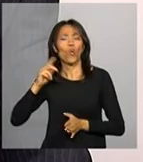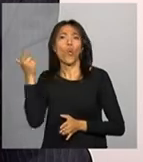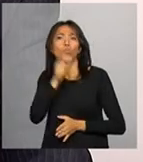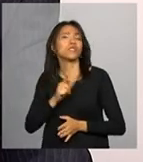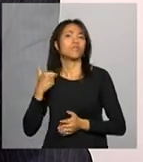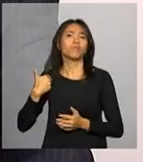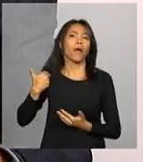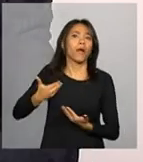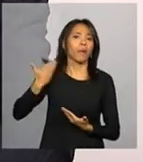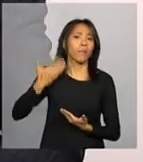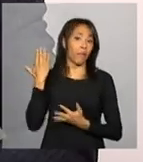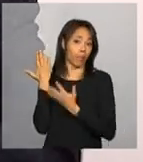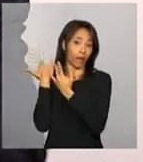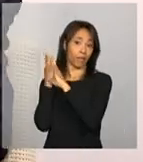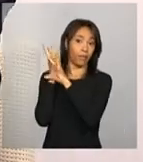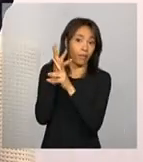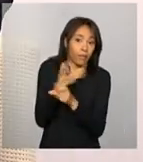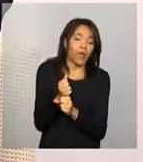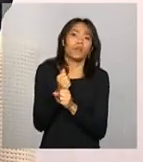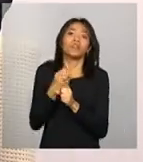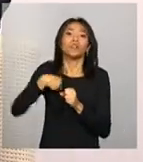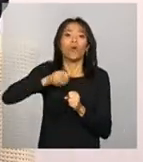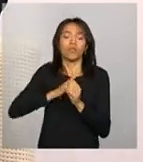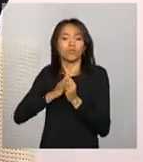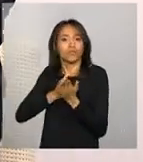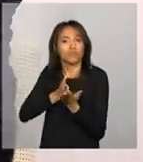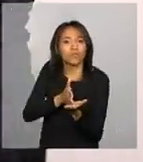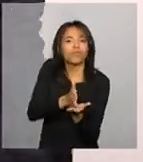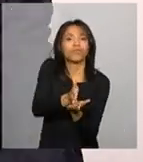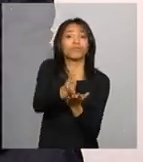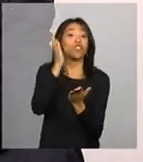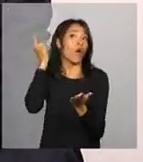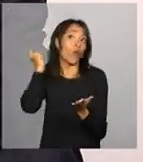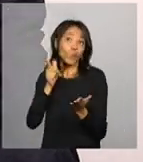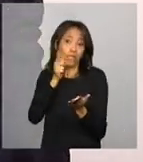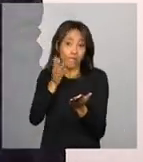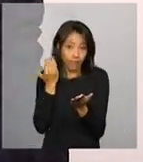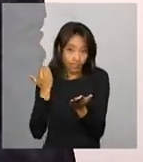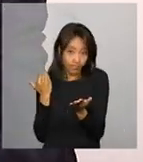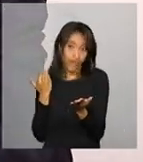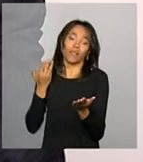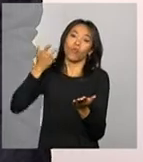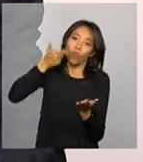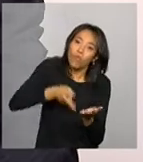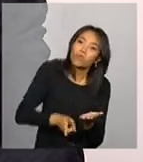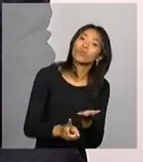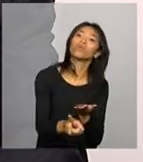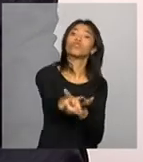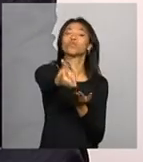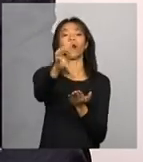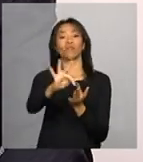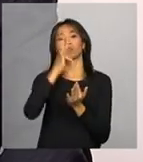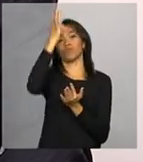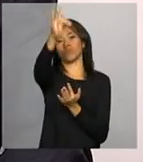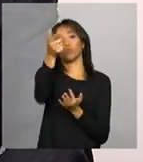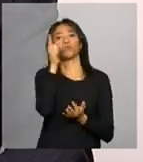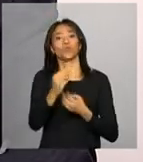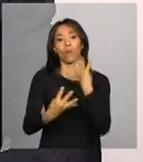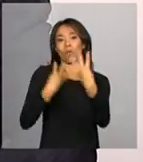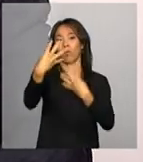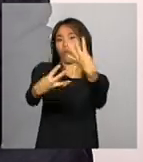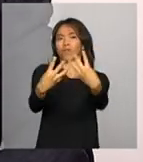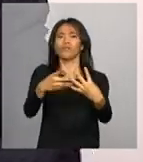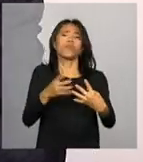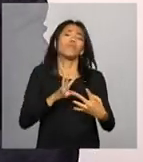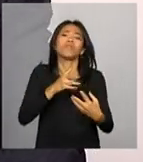18 anos que chamamos em social estamos projetando com base naquilo que já alcançamos o que a gente pretende alcançar para os próximos quatro